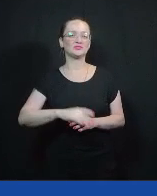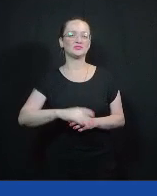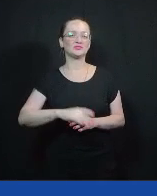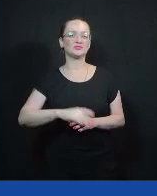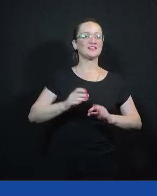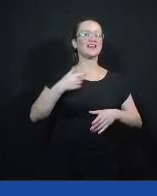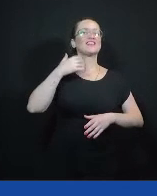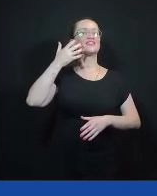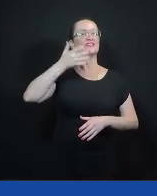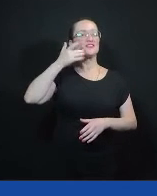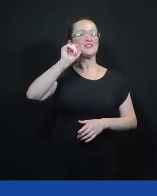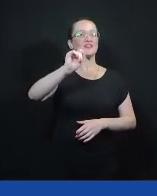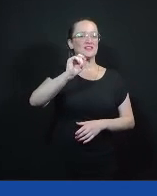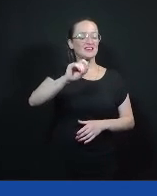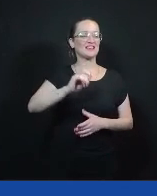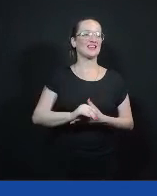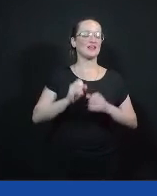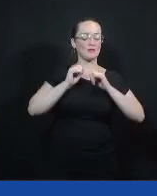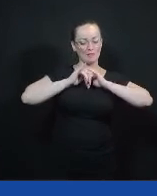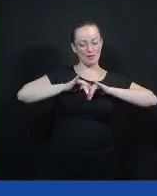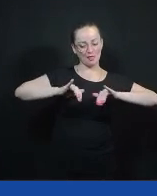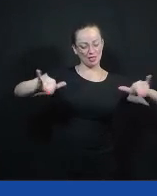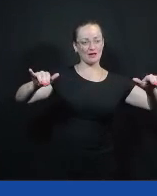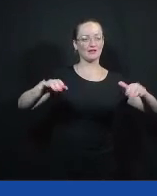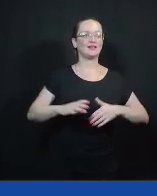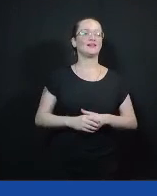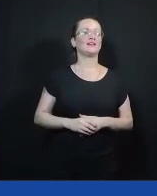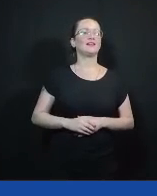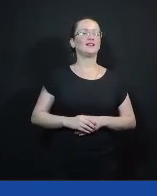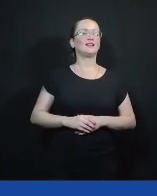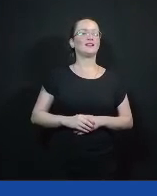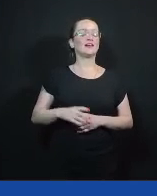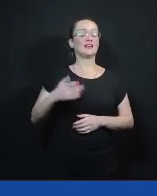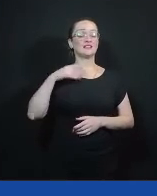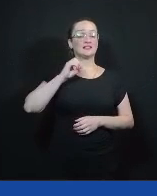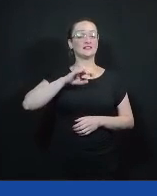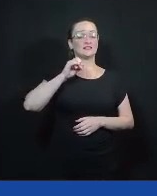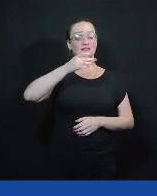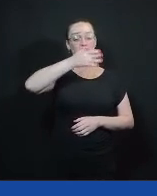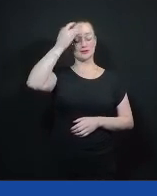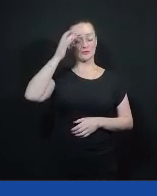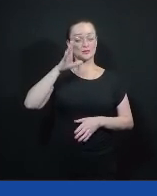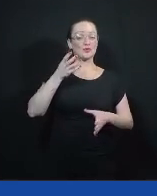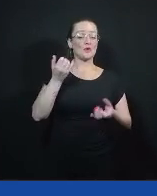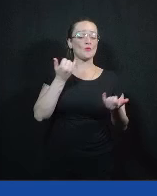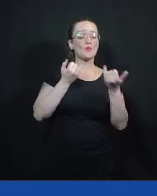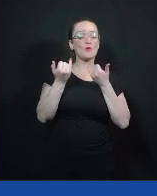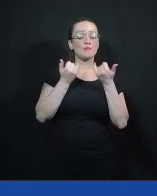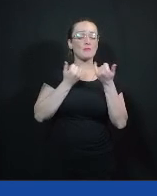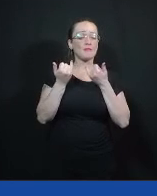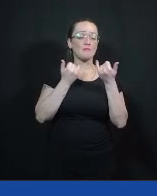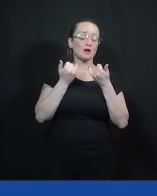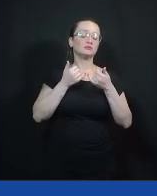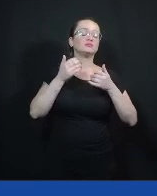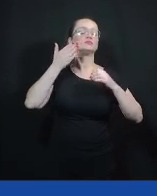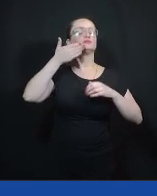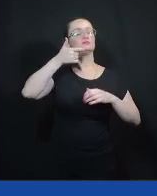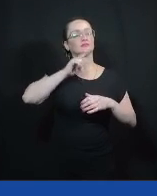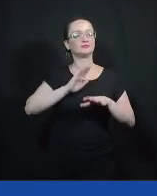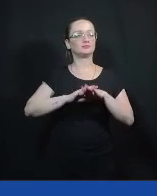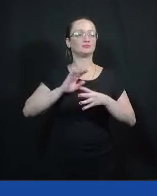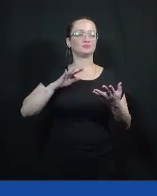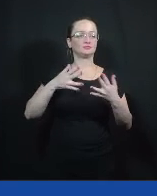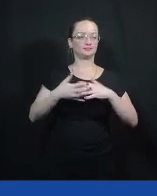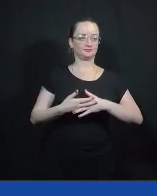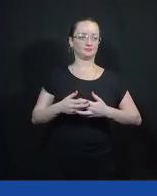No fundo, o que a gente está falando é isso, disseminar informação, ensinar as pessoas a consumirem informação para exercer a sua